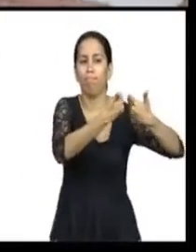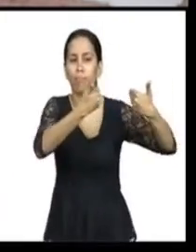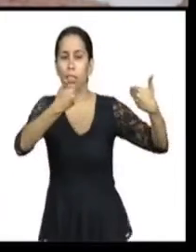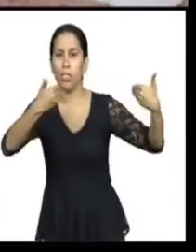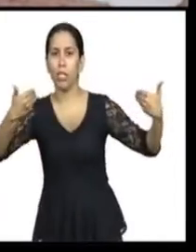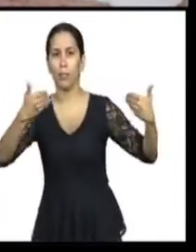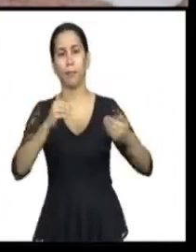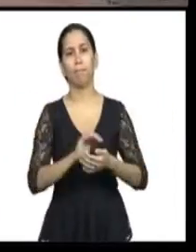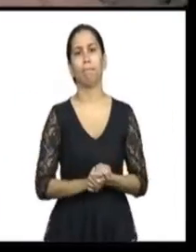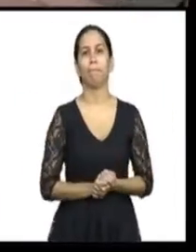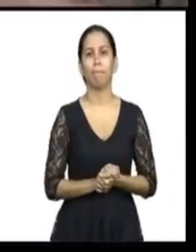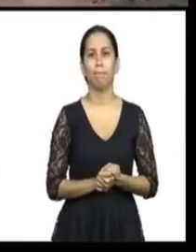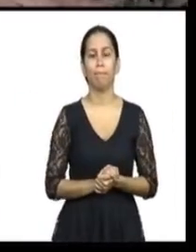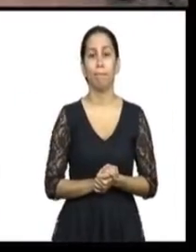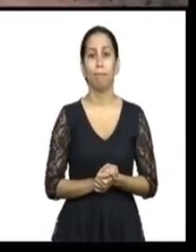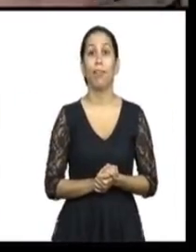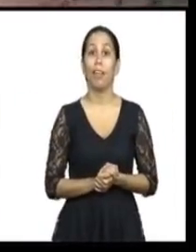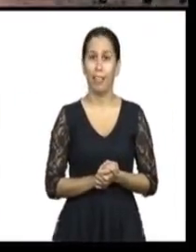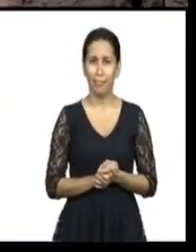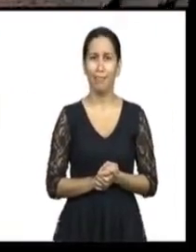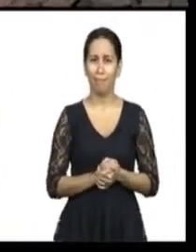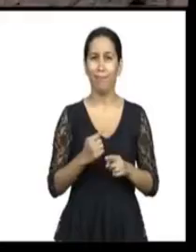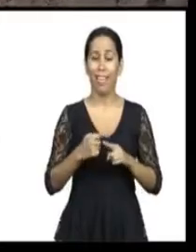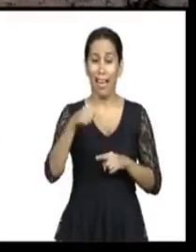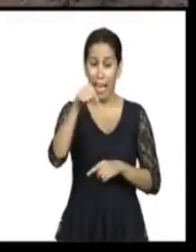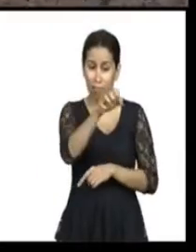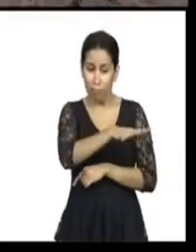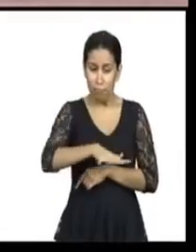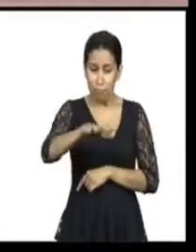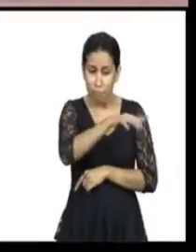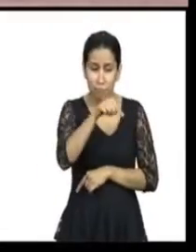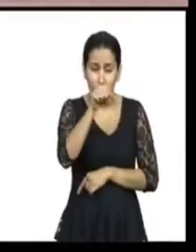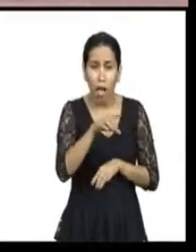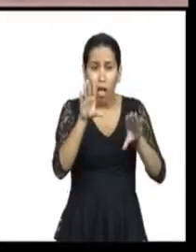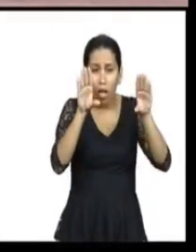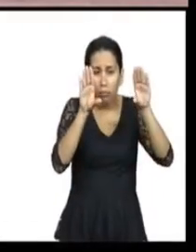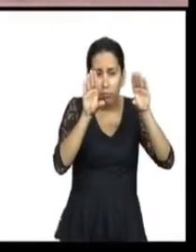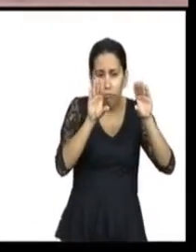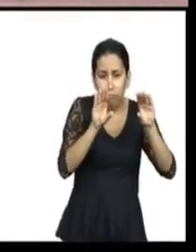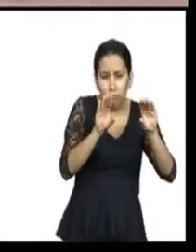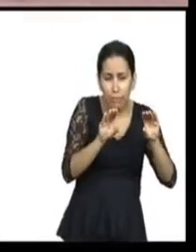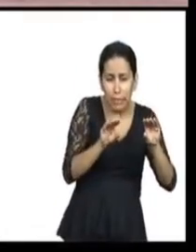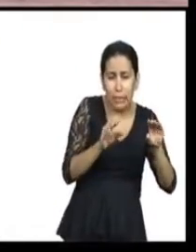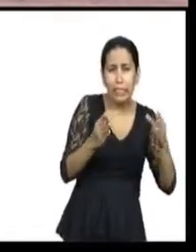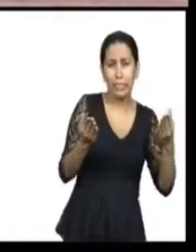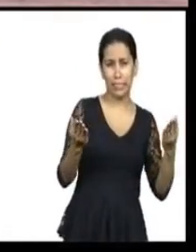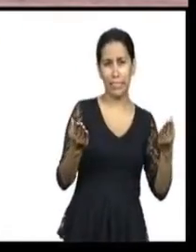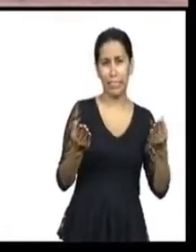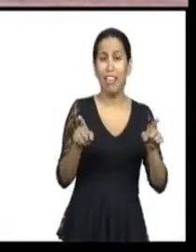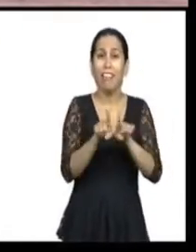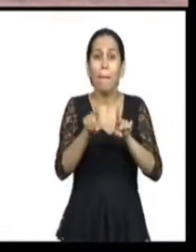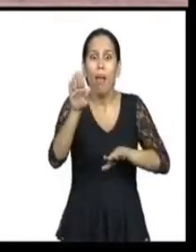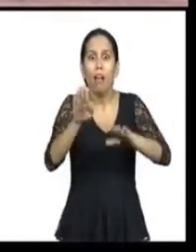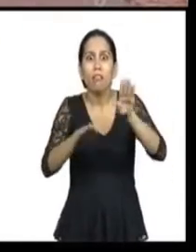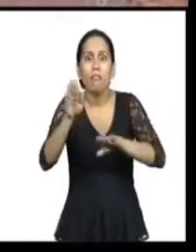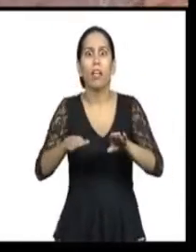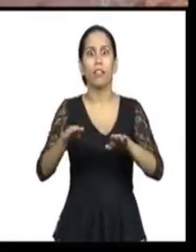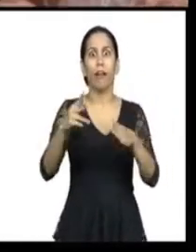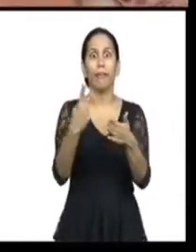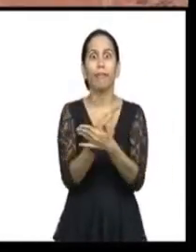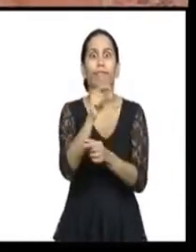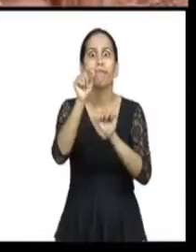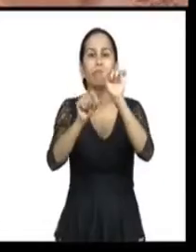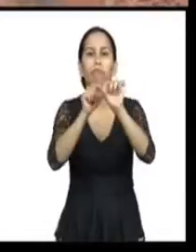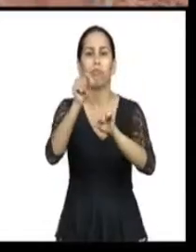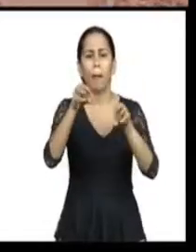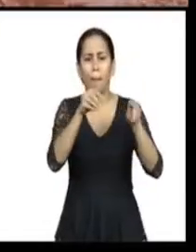velocidades nas minas são baixas. Observe a sinalização de limite. Estamos falando de estradas de terra, muitas vezes molhadas. Se